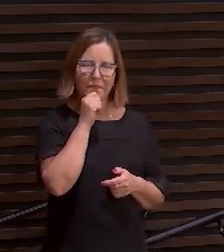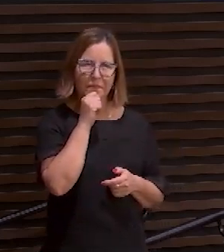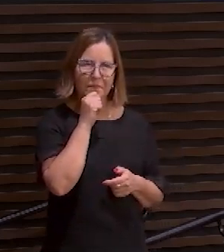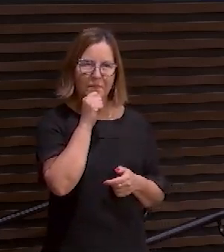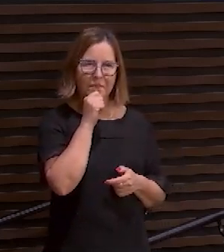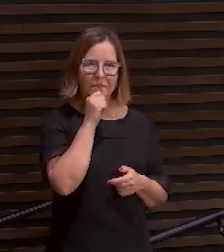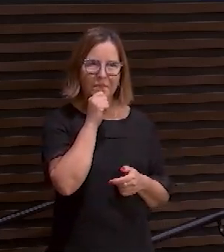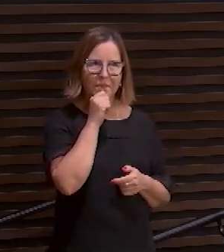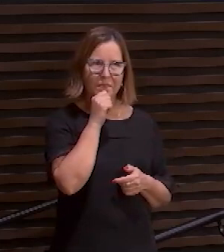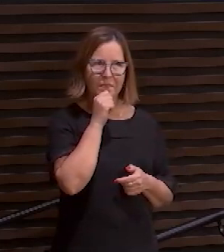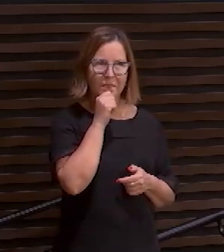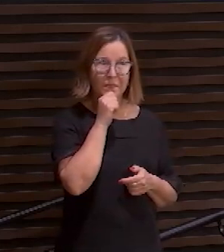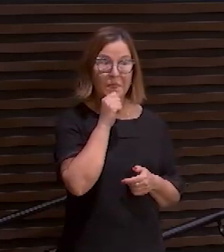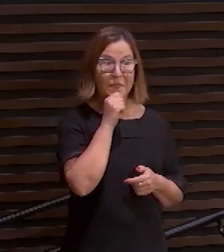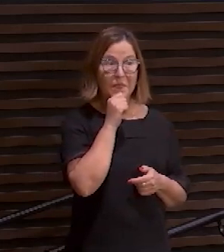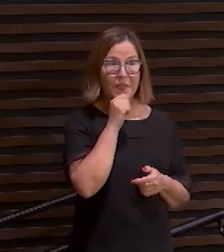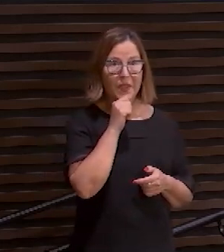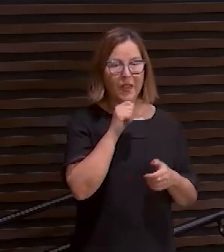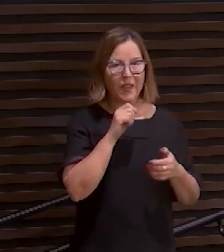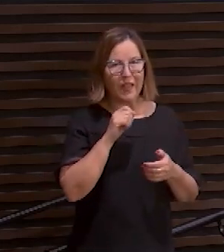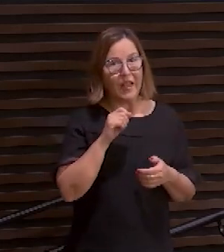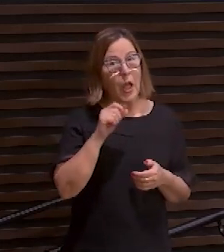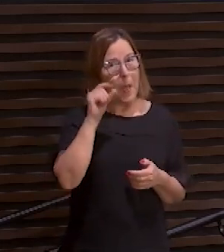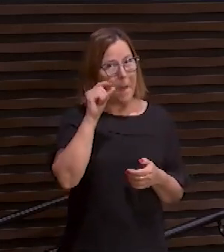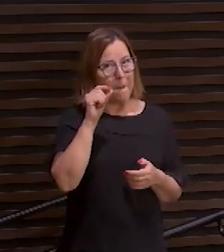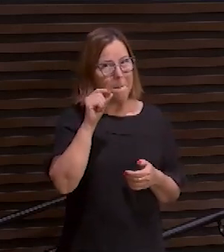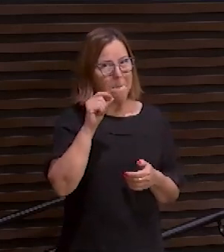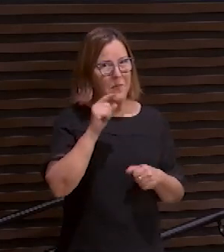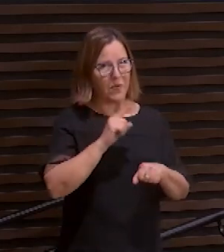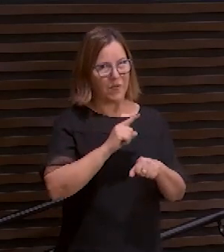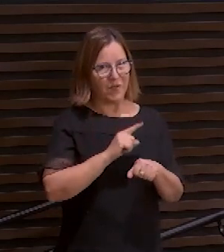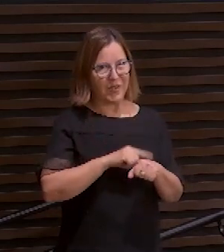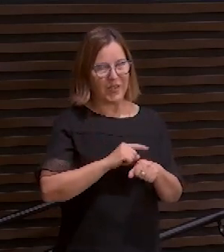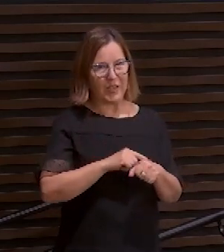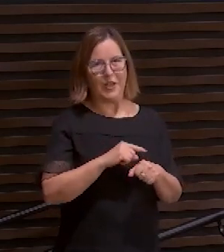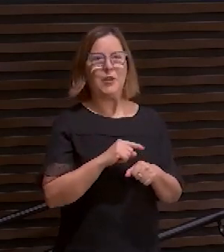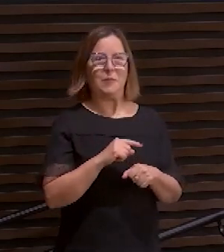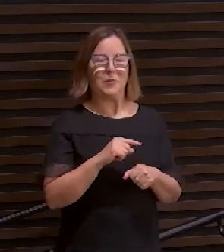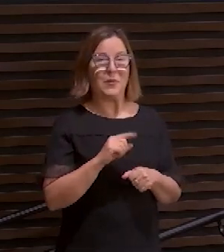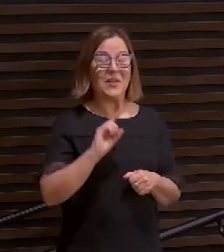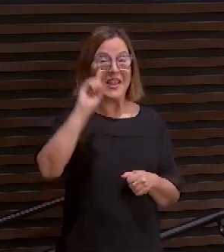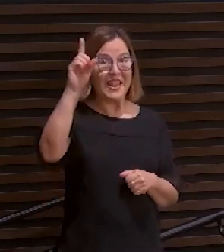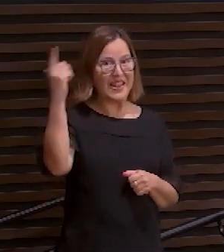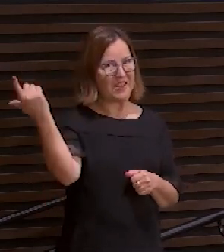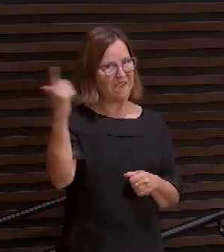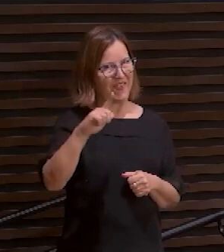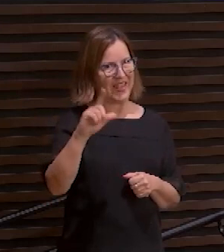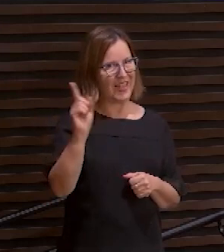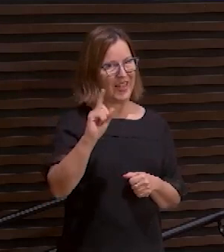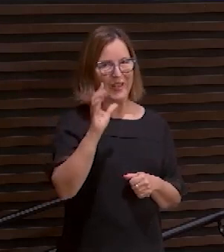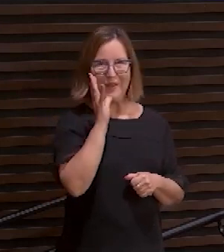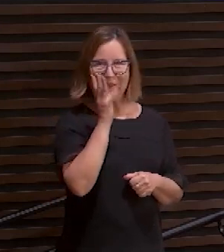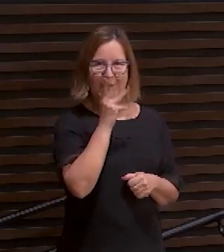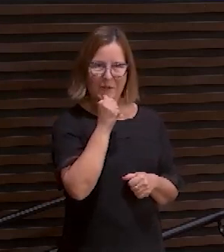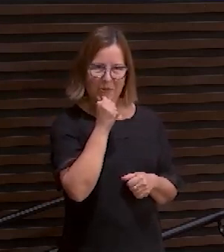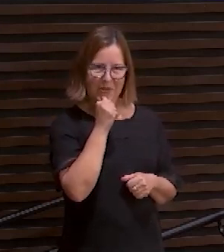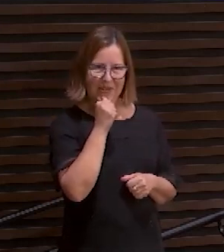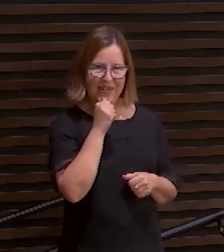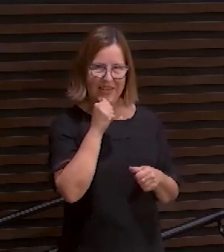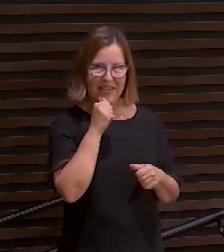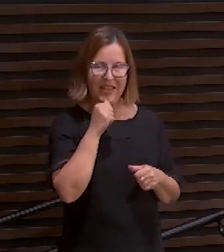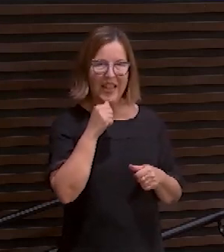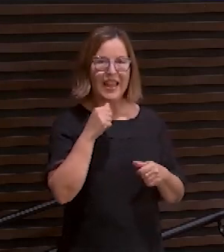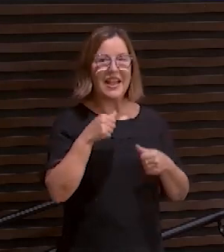tempo aquele que vem virá e não tardará. Está se referindo ao Senhor.